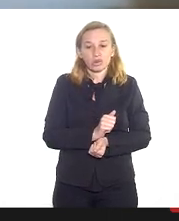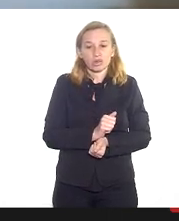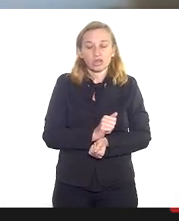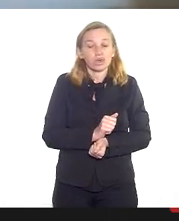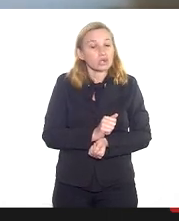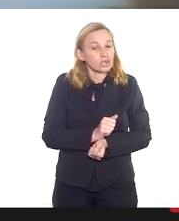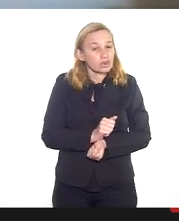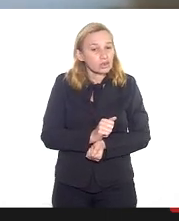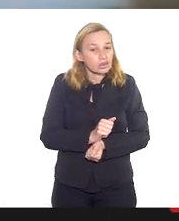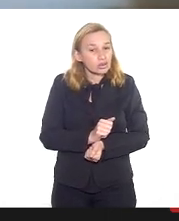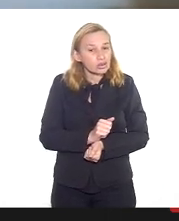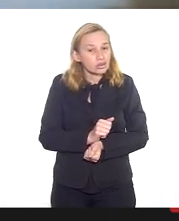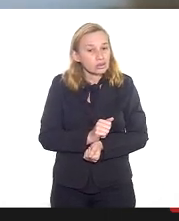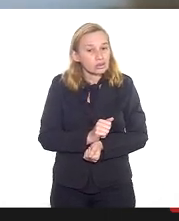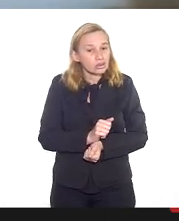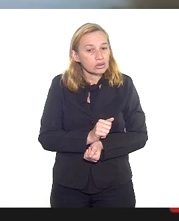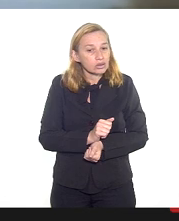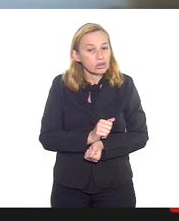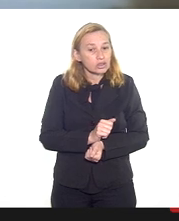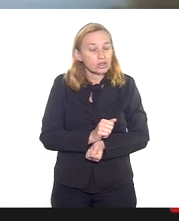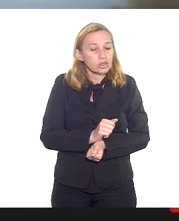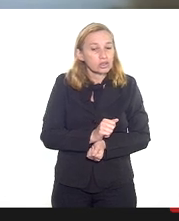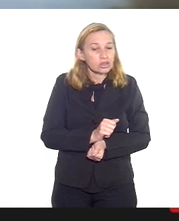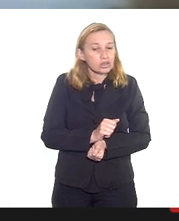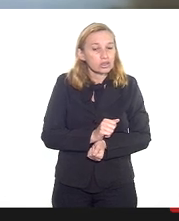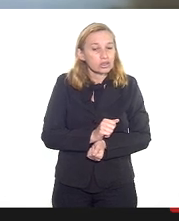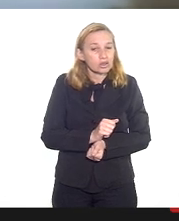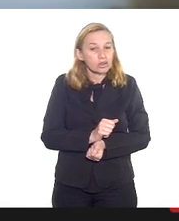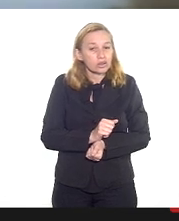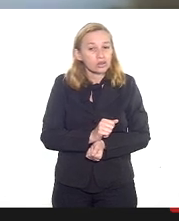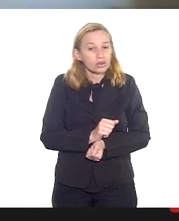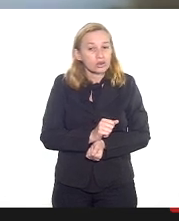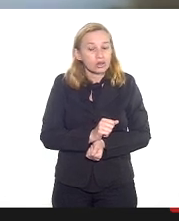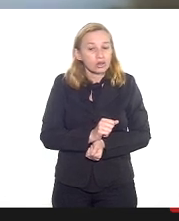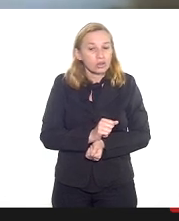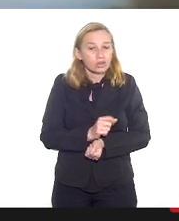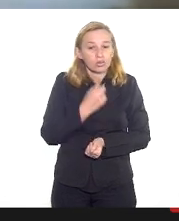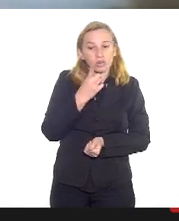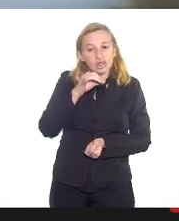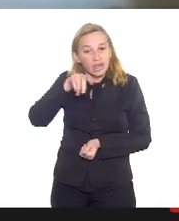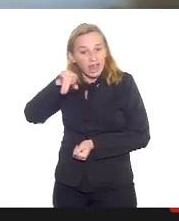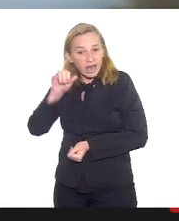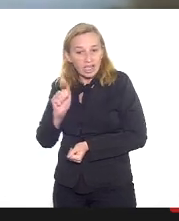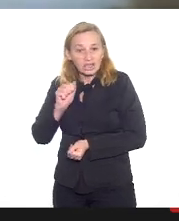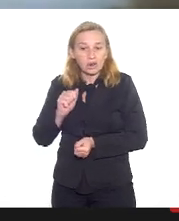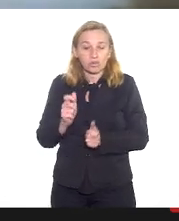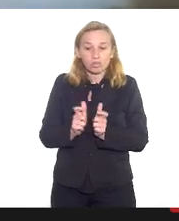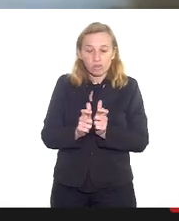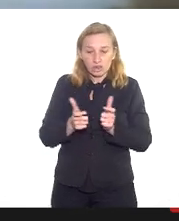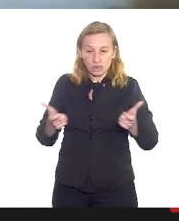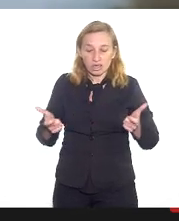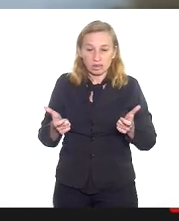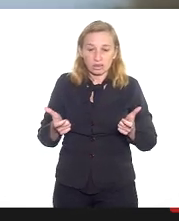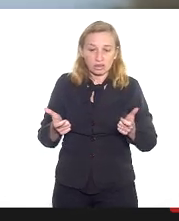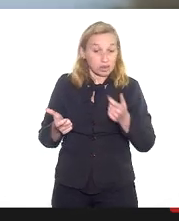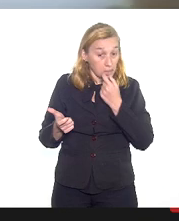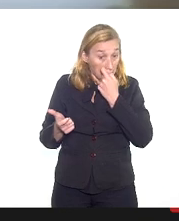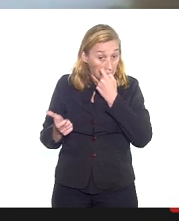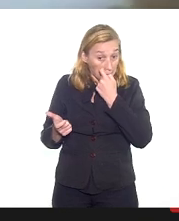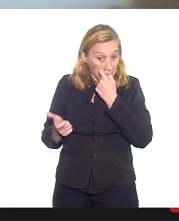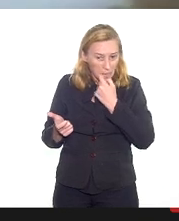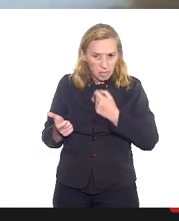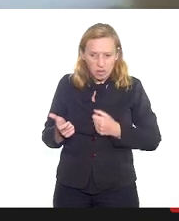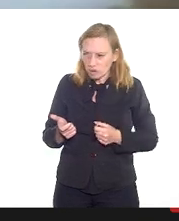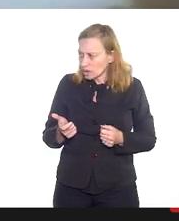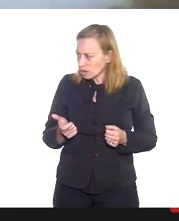funcionalismo, vai ser de uma década, como fosse isso uma grande benesse. Então, nós